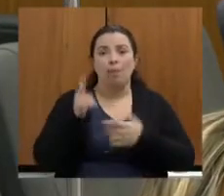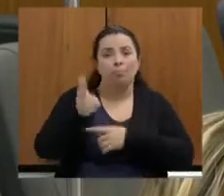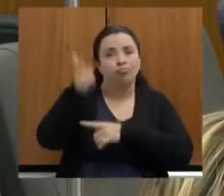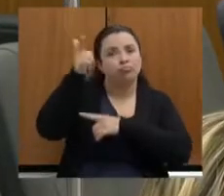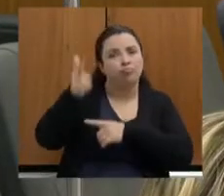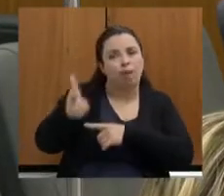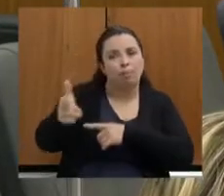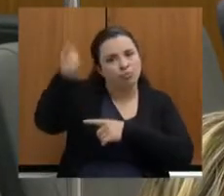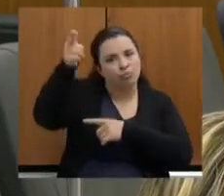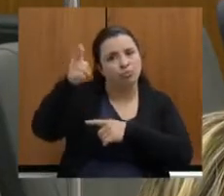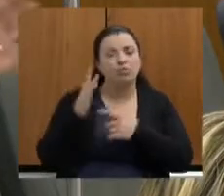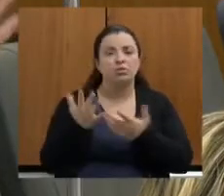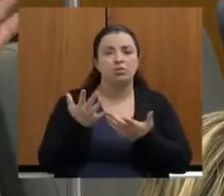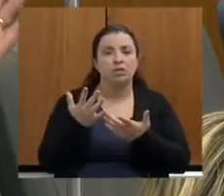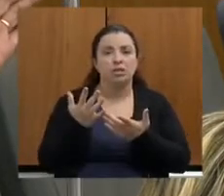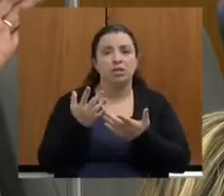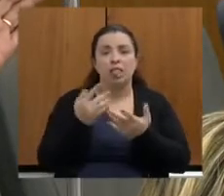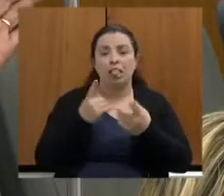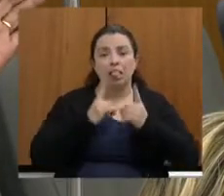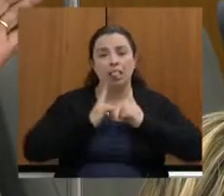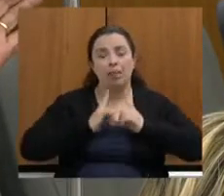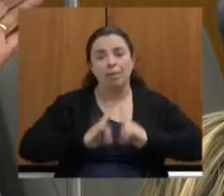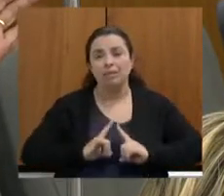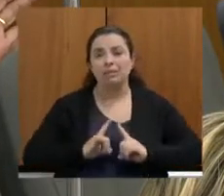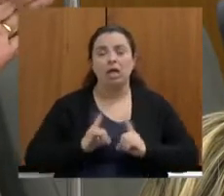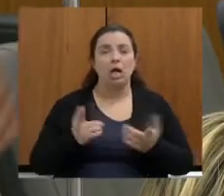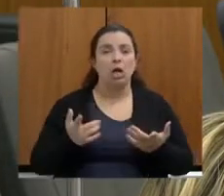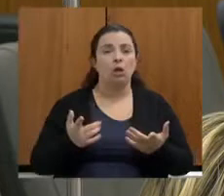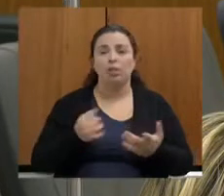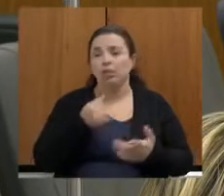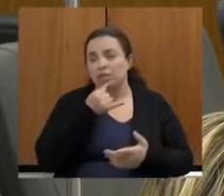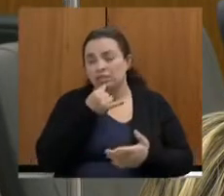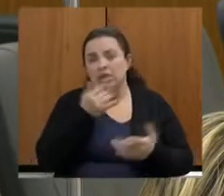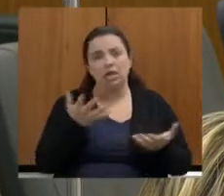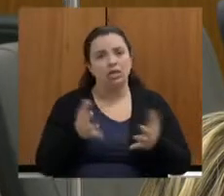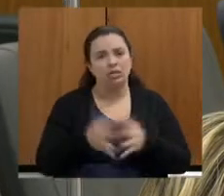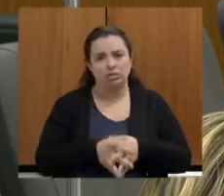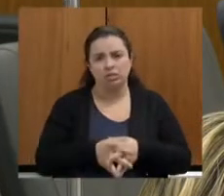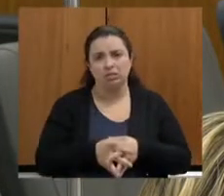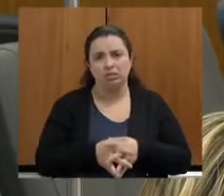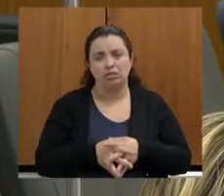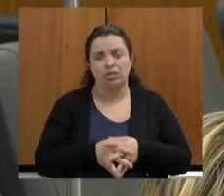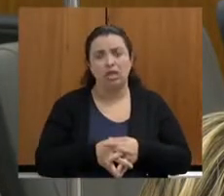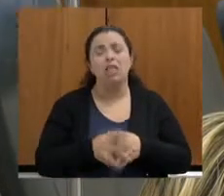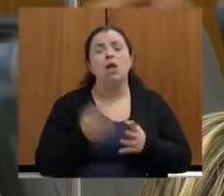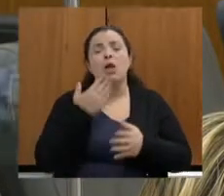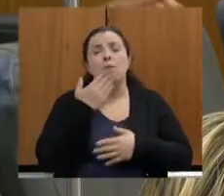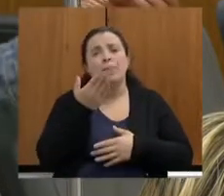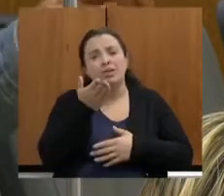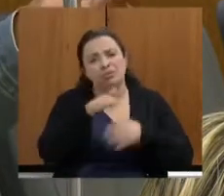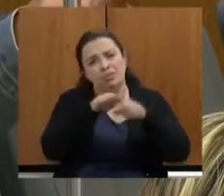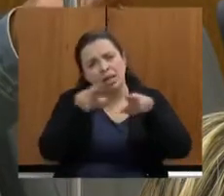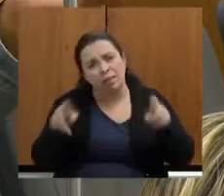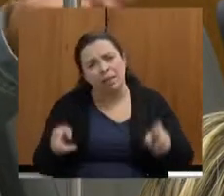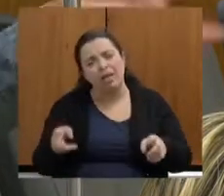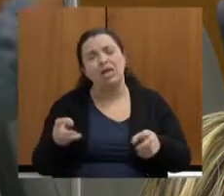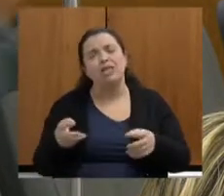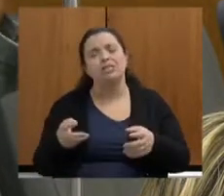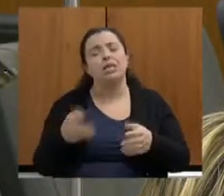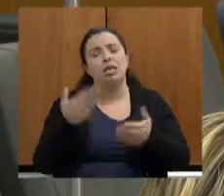tristeza Então a nossa vida lá no Gesteira é essa eu peço a mesa que estuda por Nós